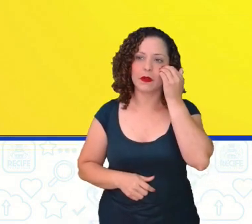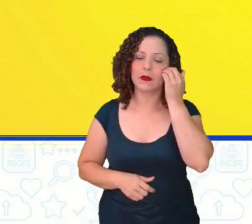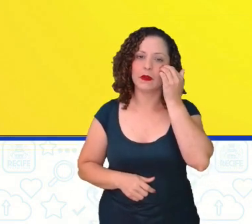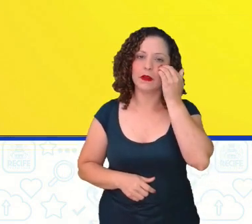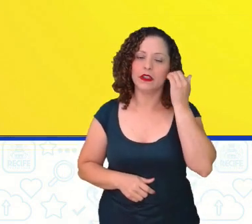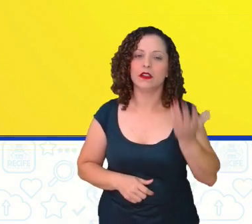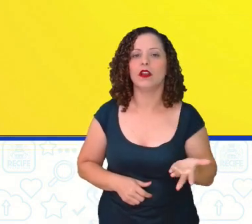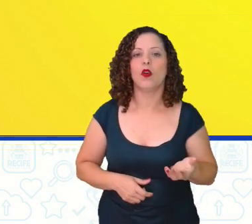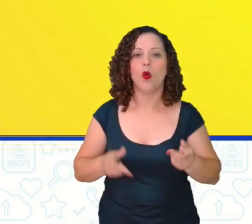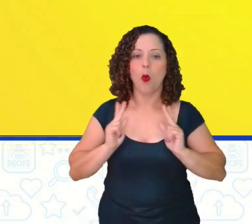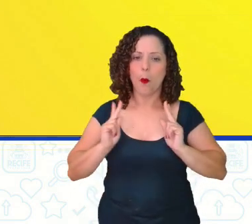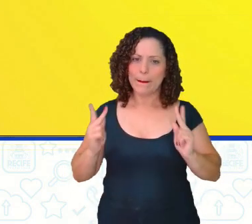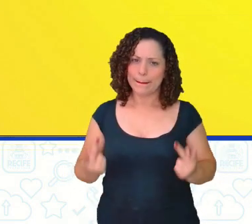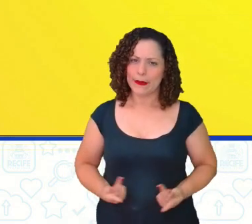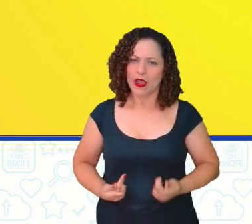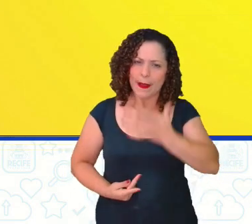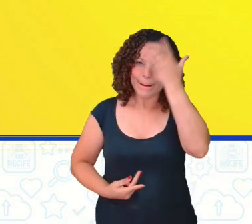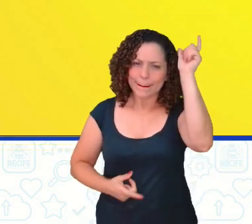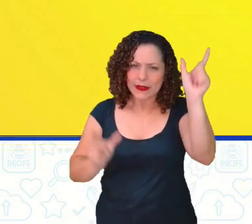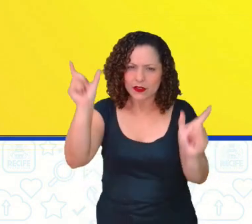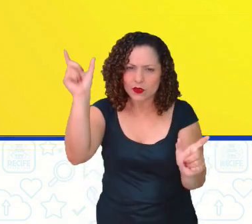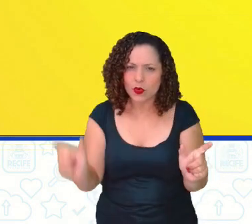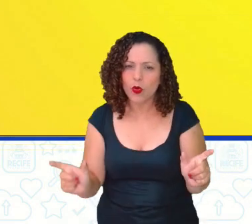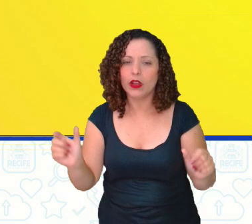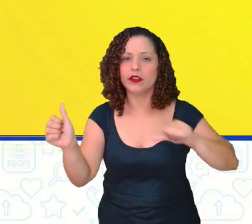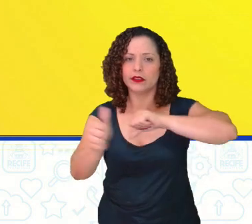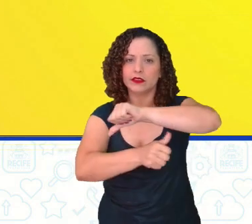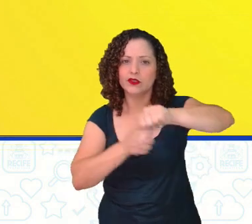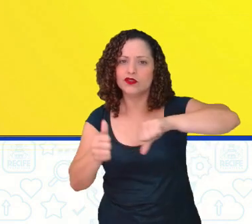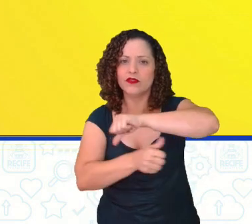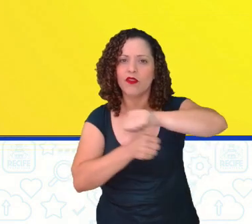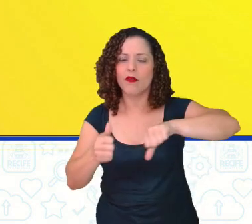o espaço natural